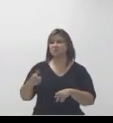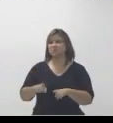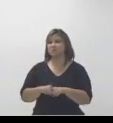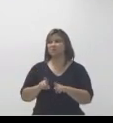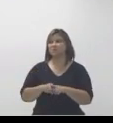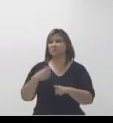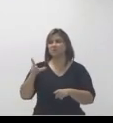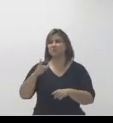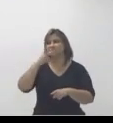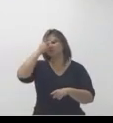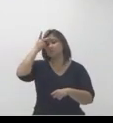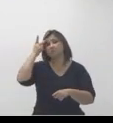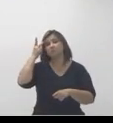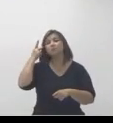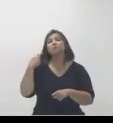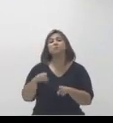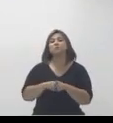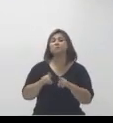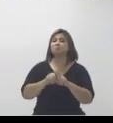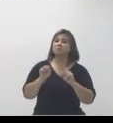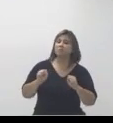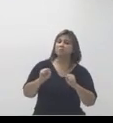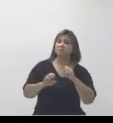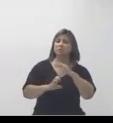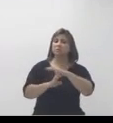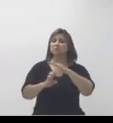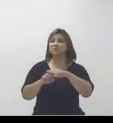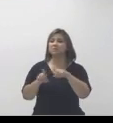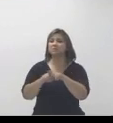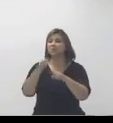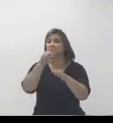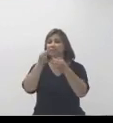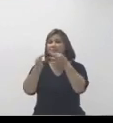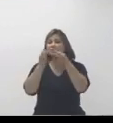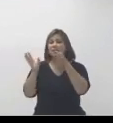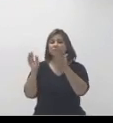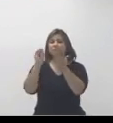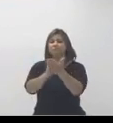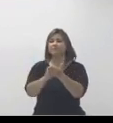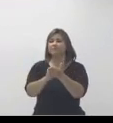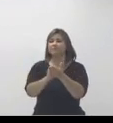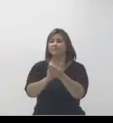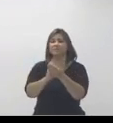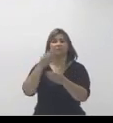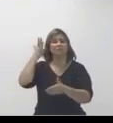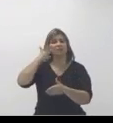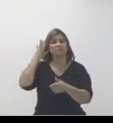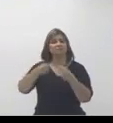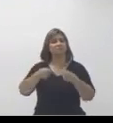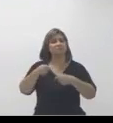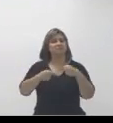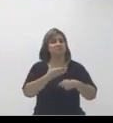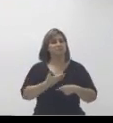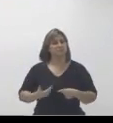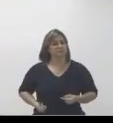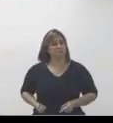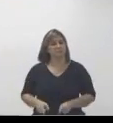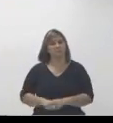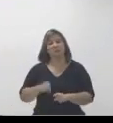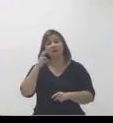por exemplo poderiam participar e construir a política pública é bom que a gente está assistindo nessas comunidades